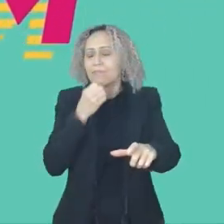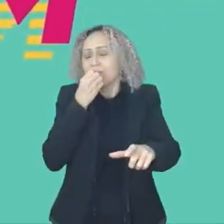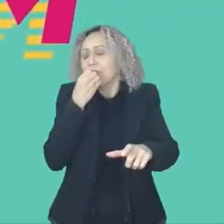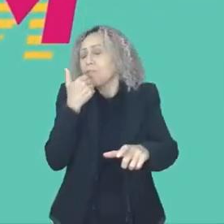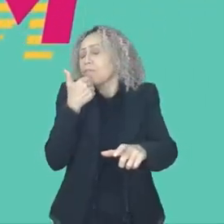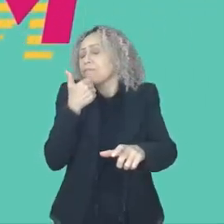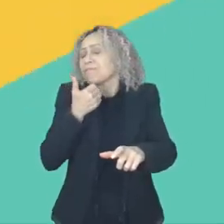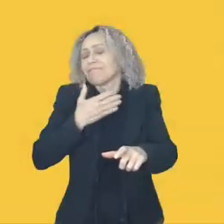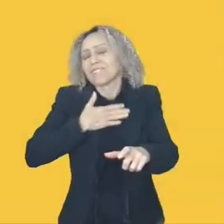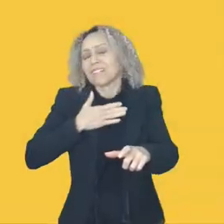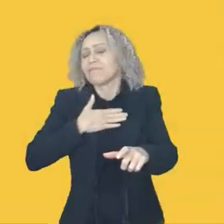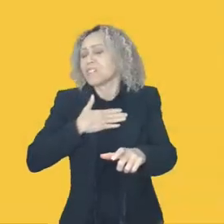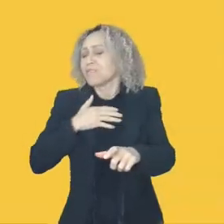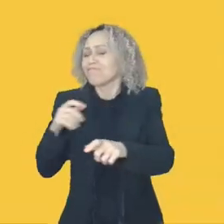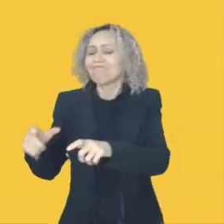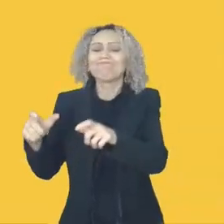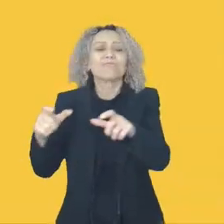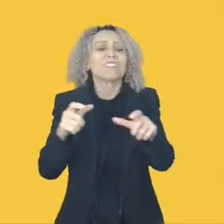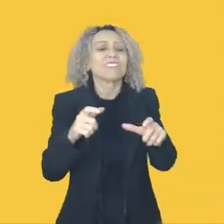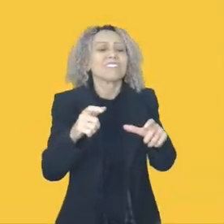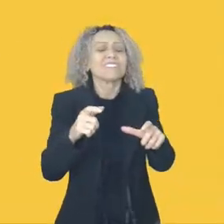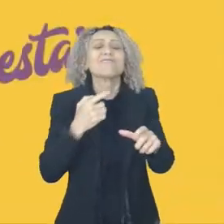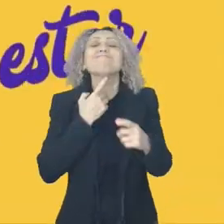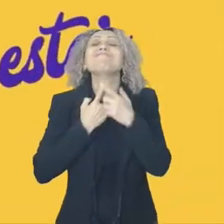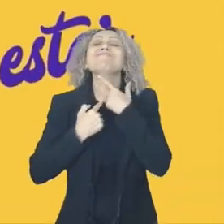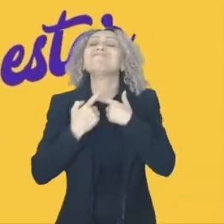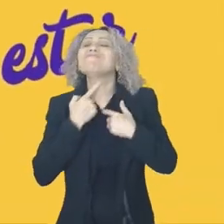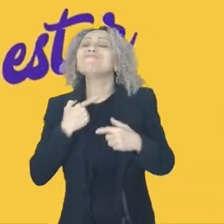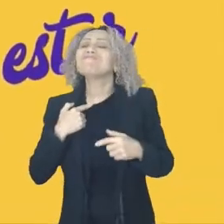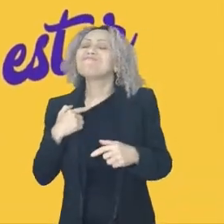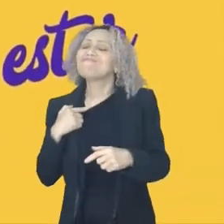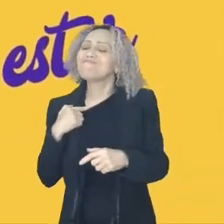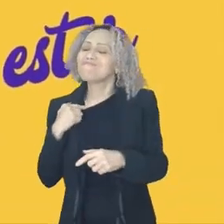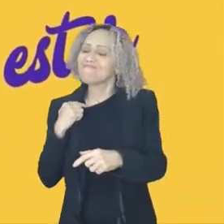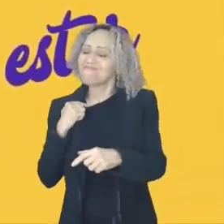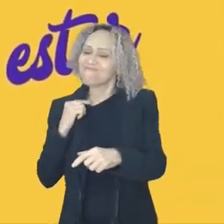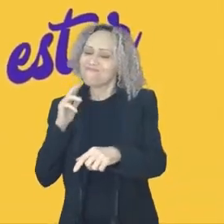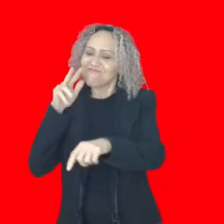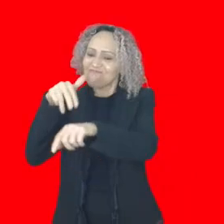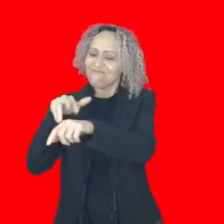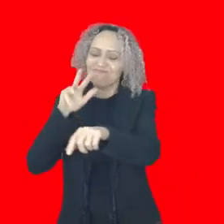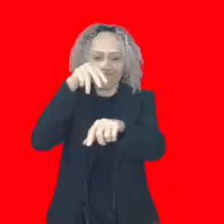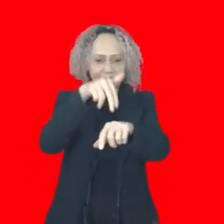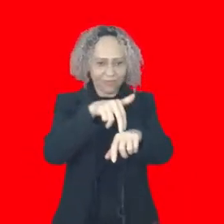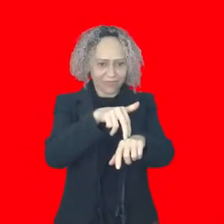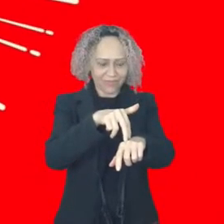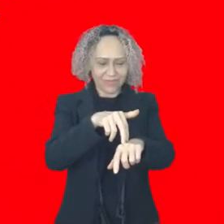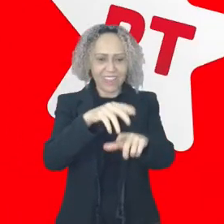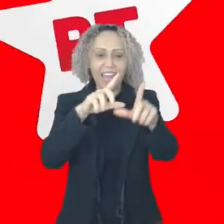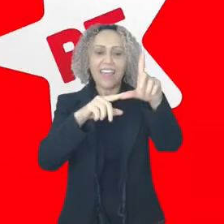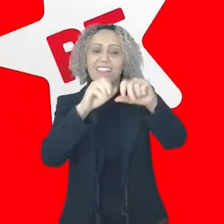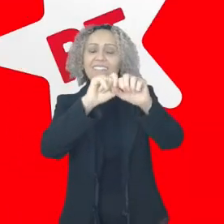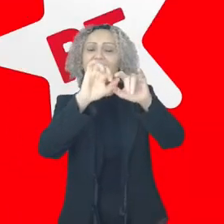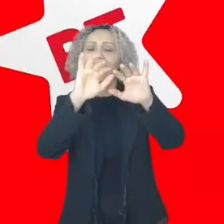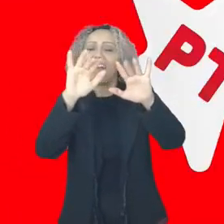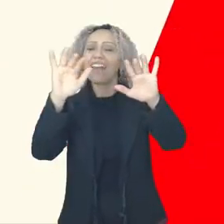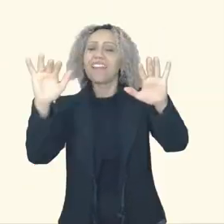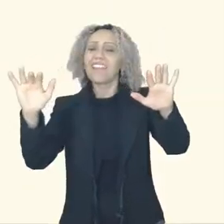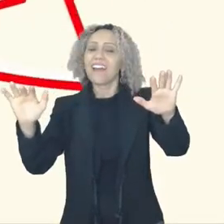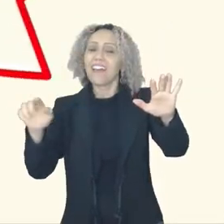que é bom pra mim, é onde eu quiser estar. A estrela ainda